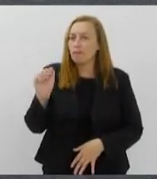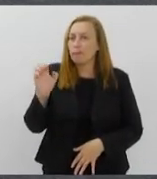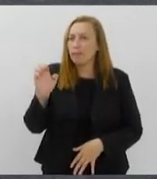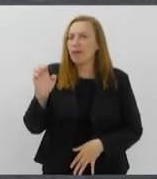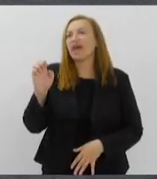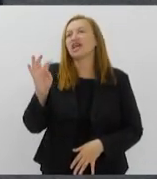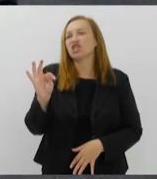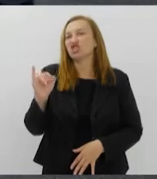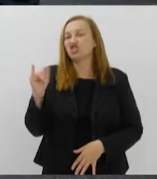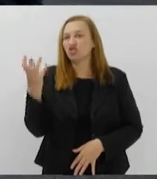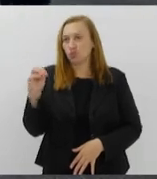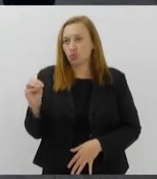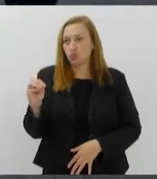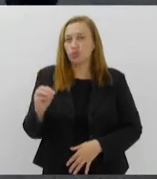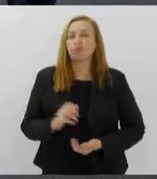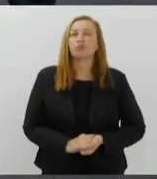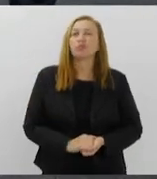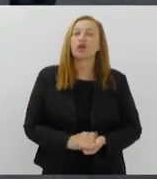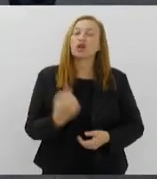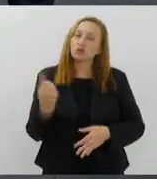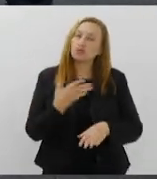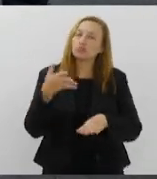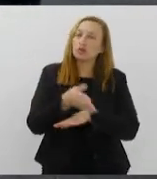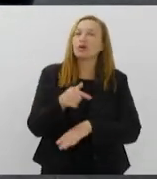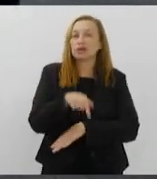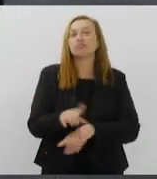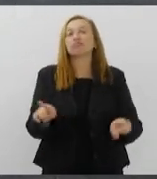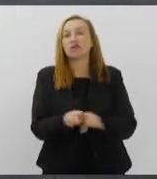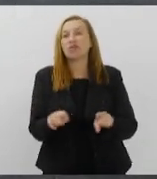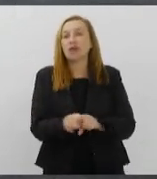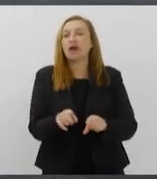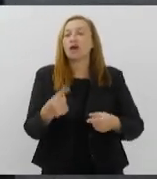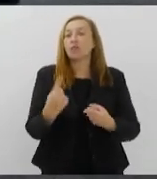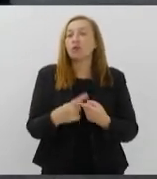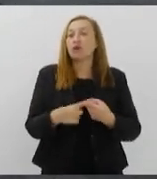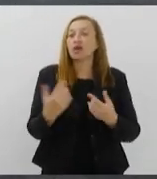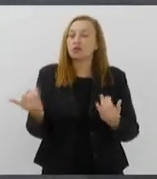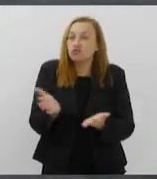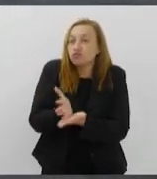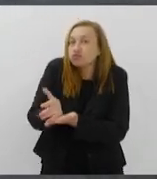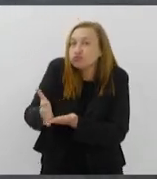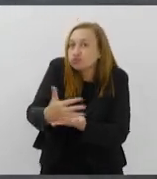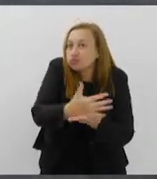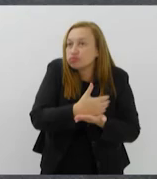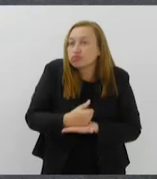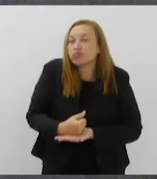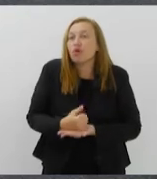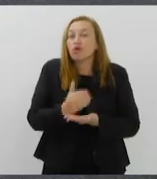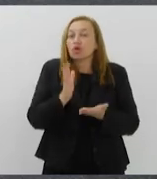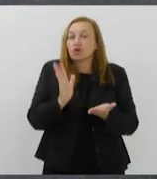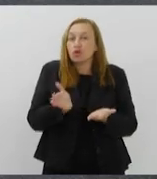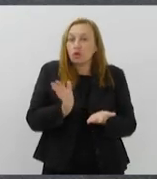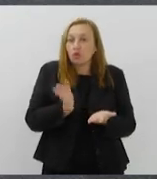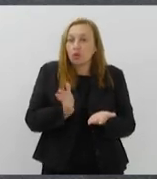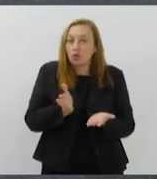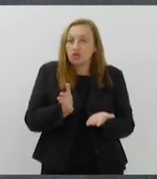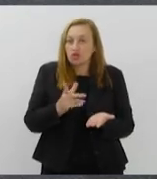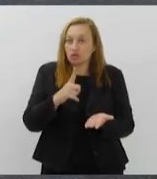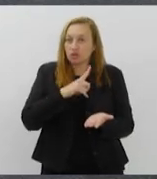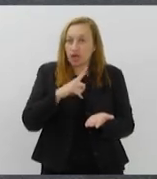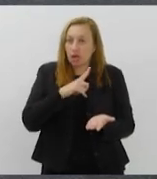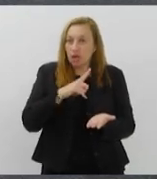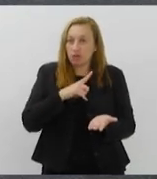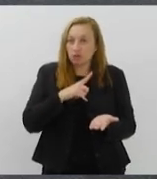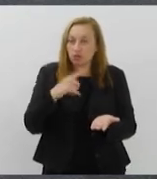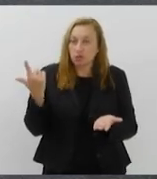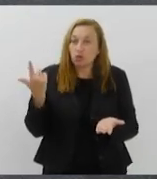Souza, que nós entramos aqui também, porque esses dados que a gente, que hoje a Rede Pensam conseguiu